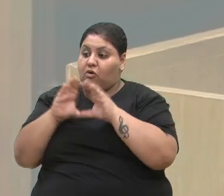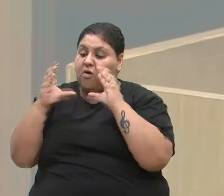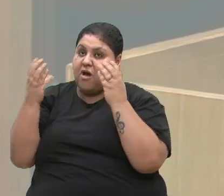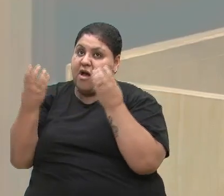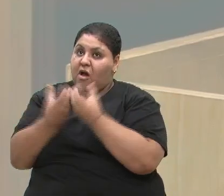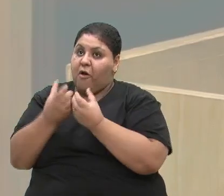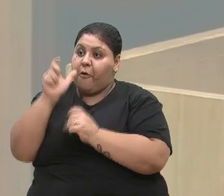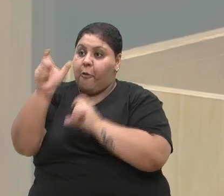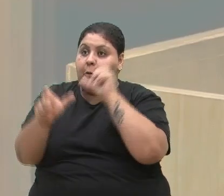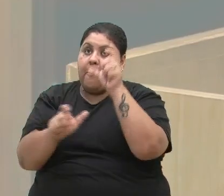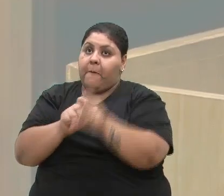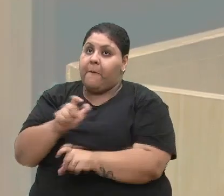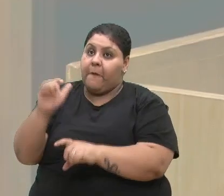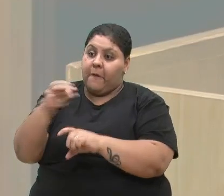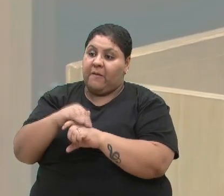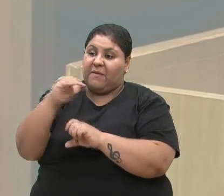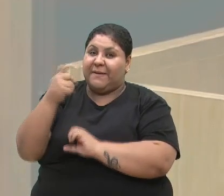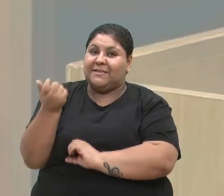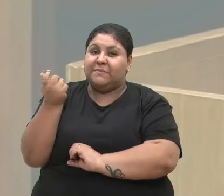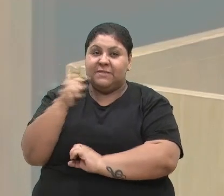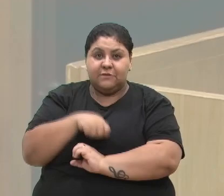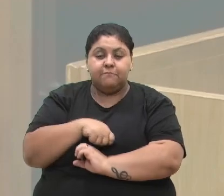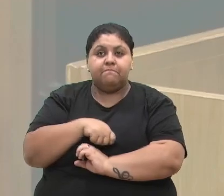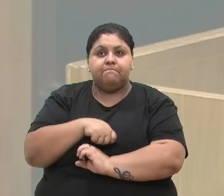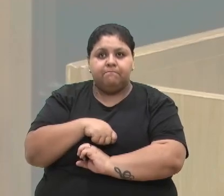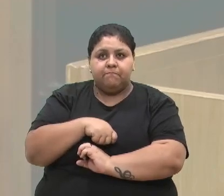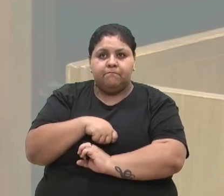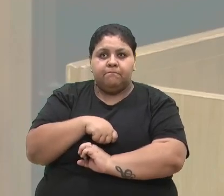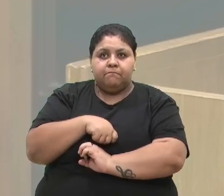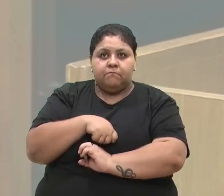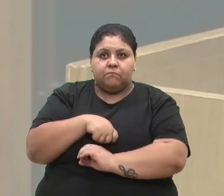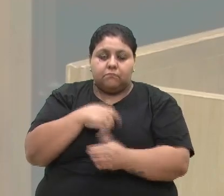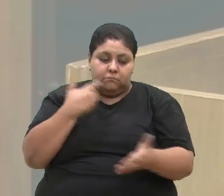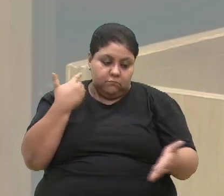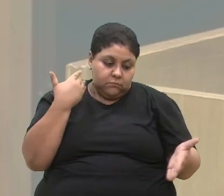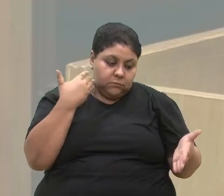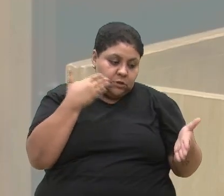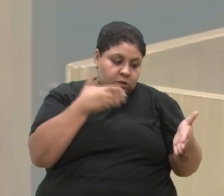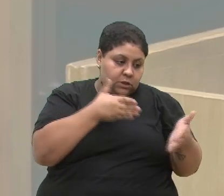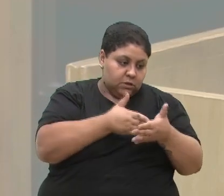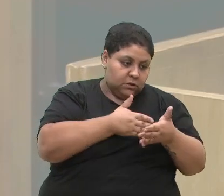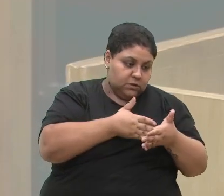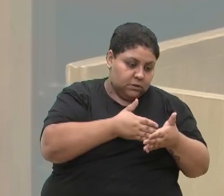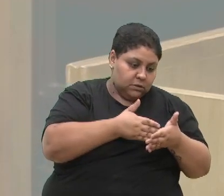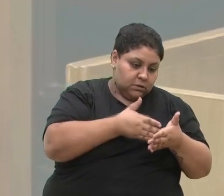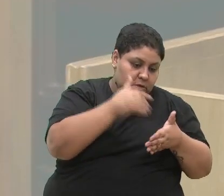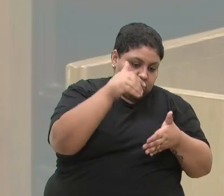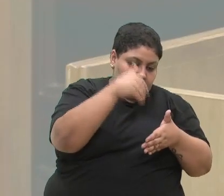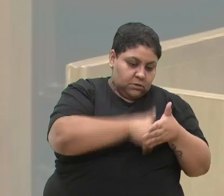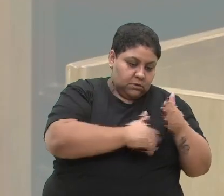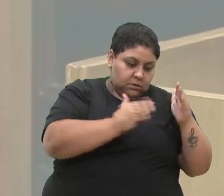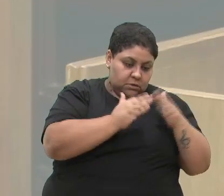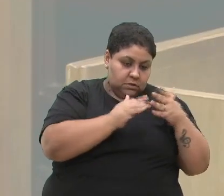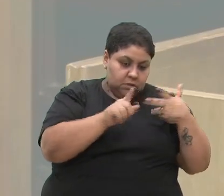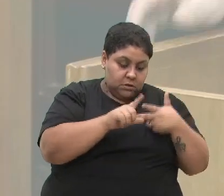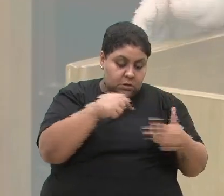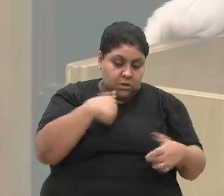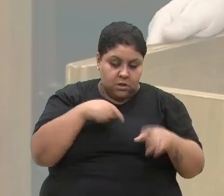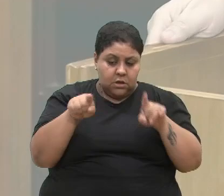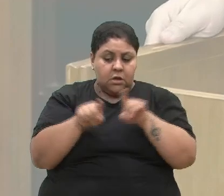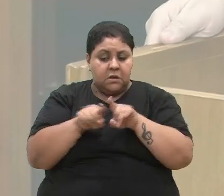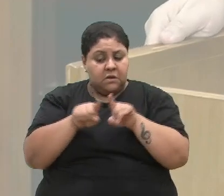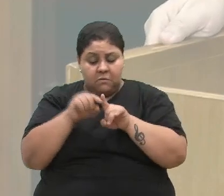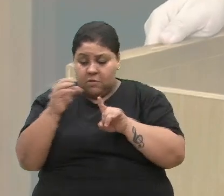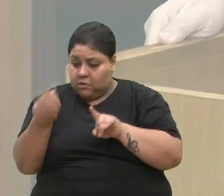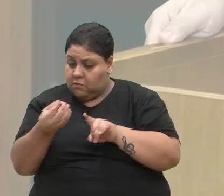com as pessoas que mais precisam e chegar a essa situação dentro dessa Casa Legislativa. E eu também, com